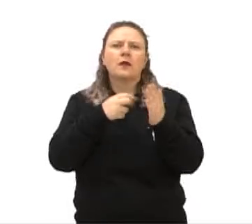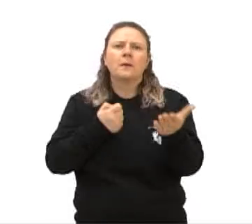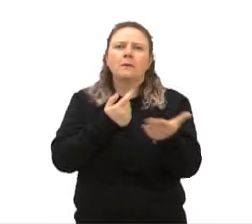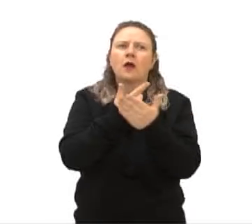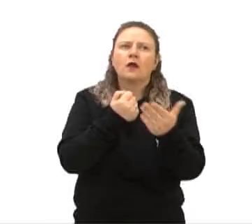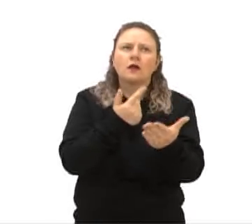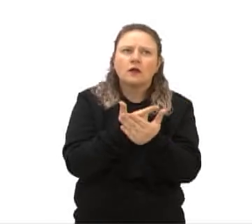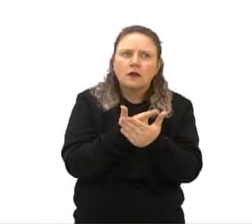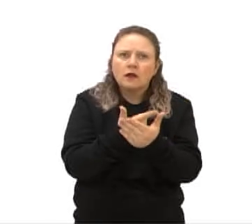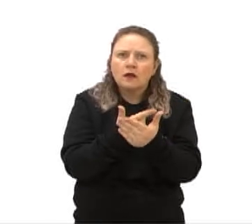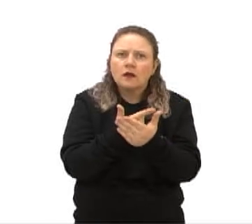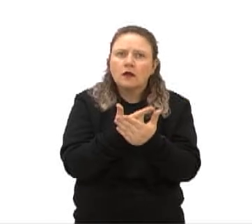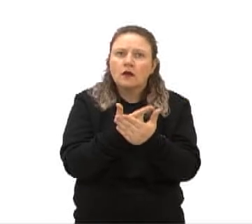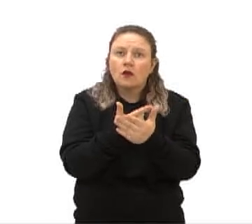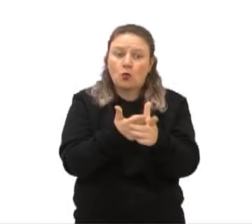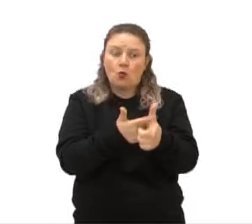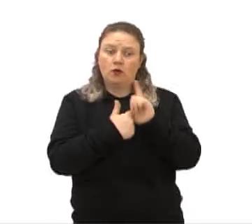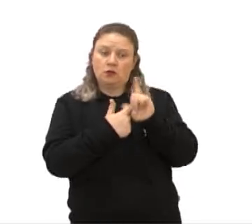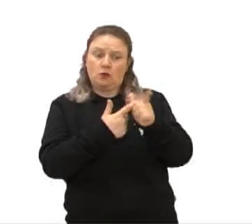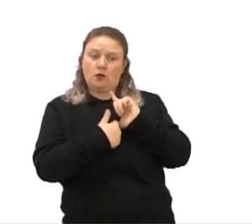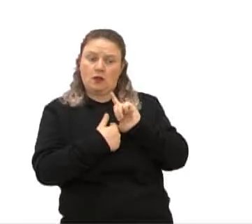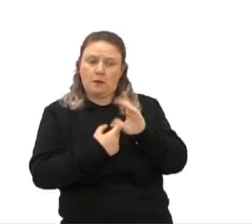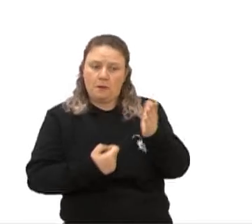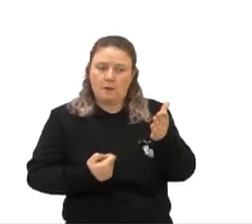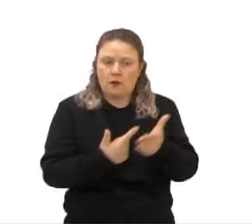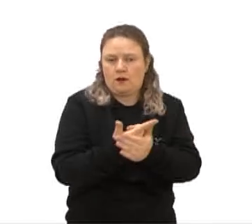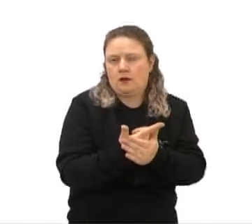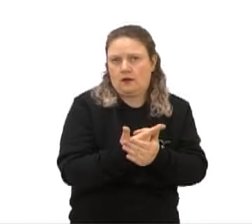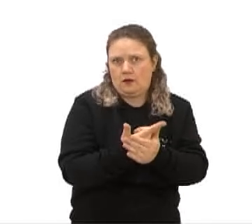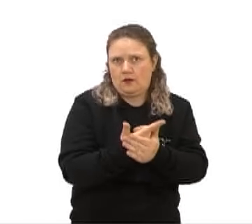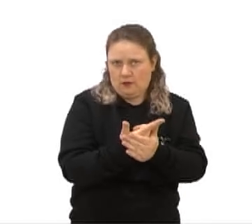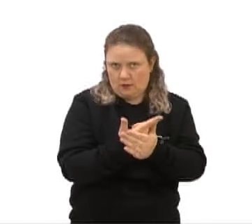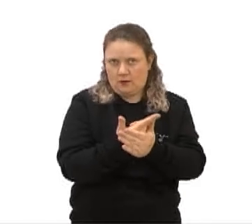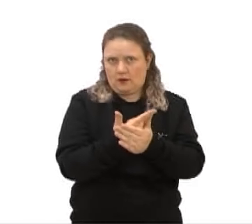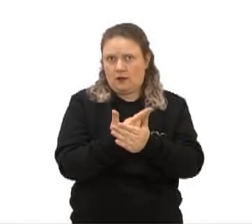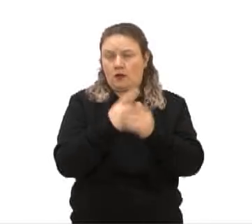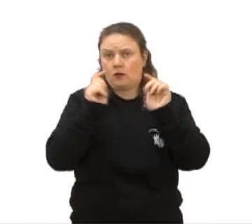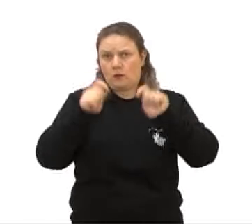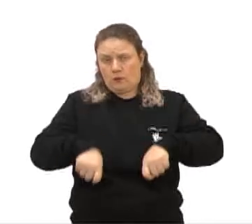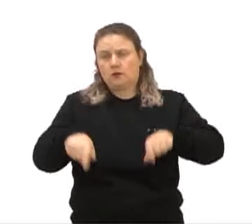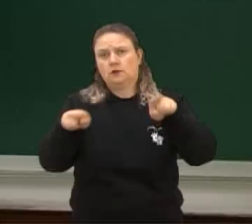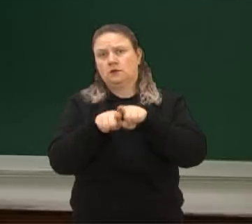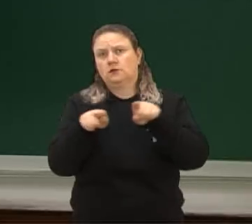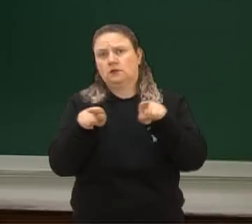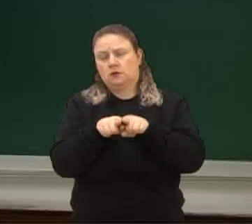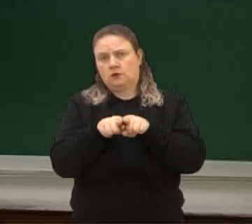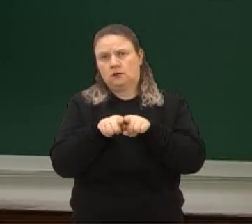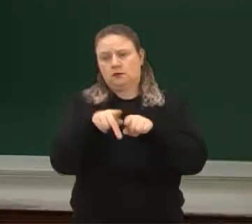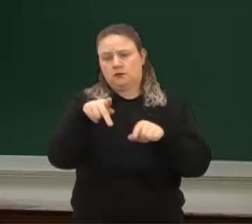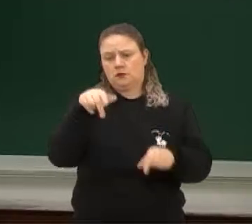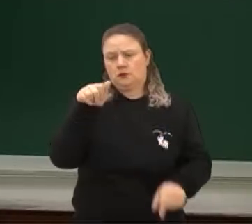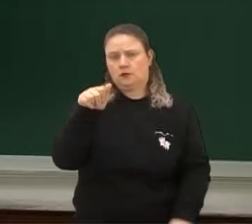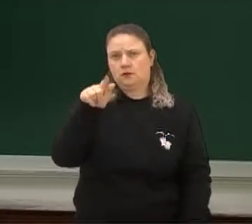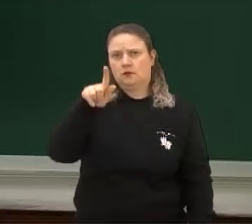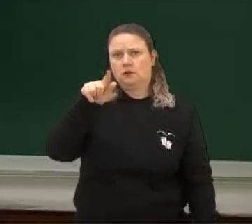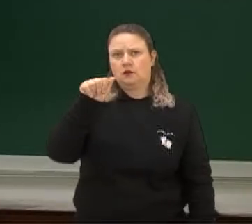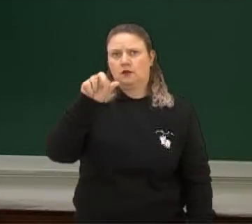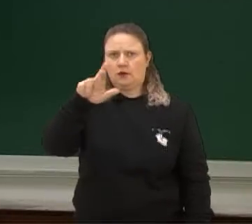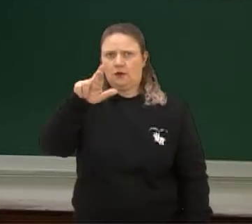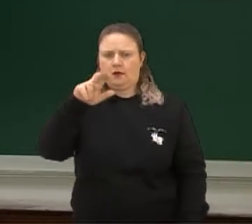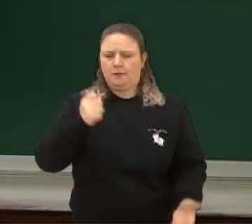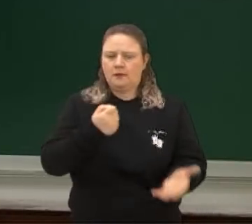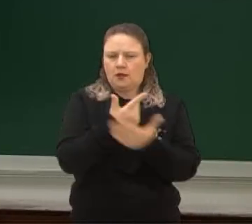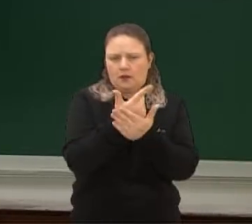ali é o passado do verbo pay, do verbo pagar. Ou pode ser também o particípio passado, porque as duas formas são